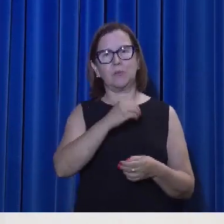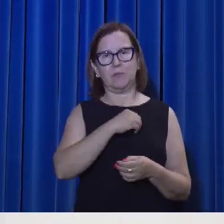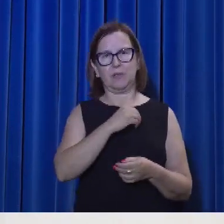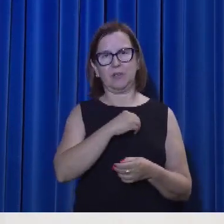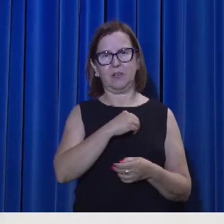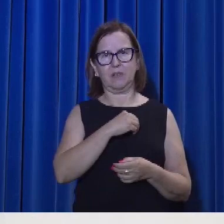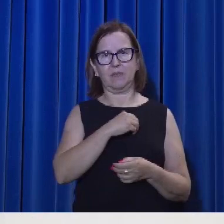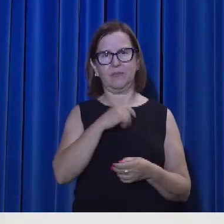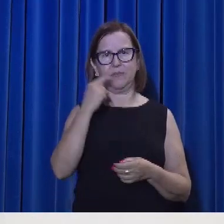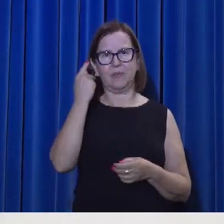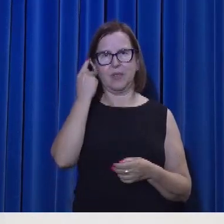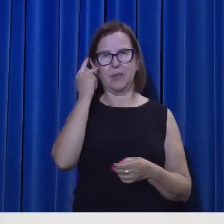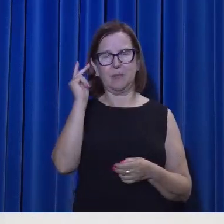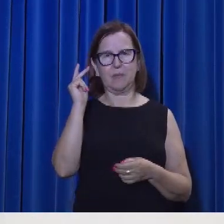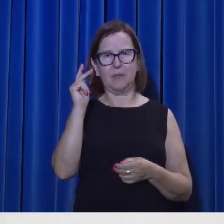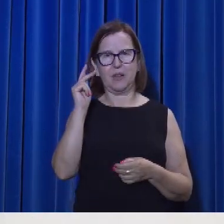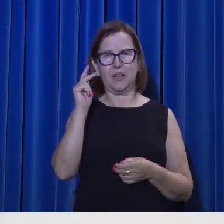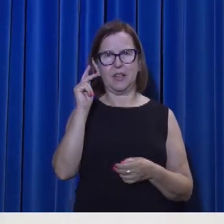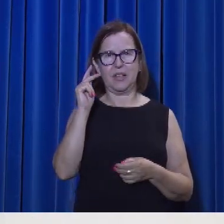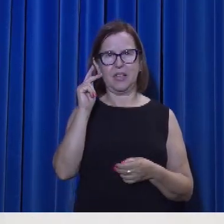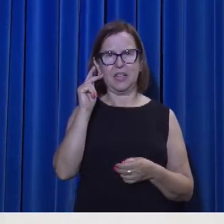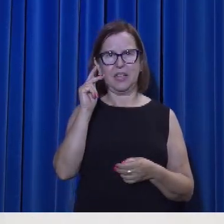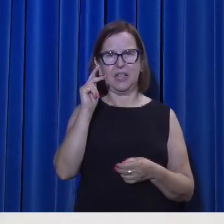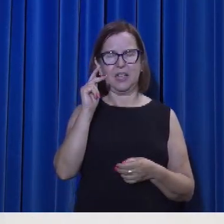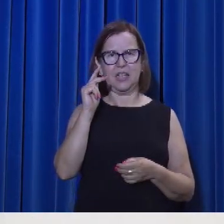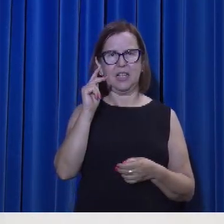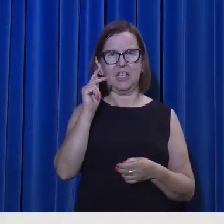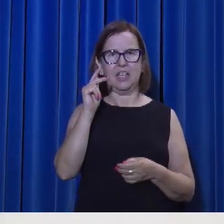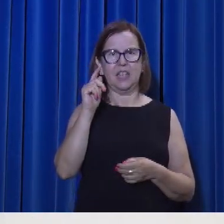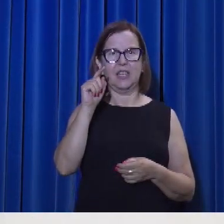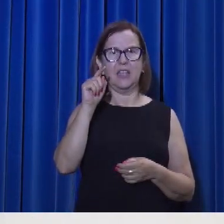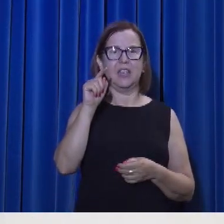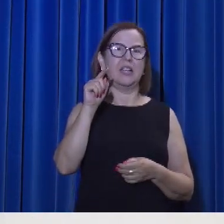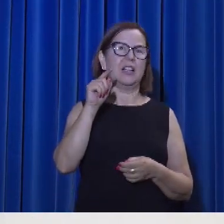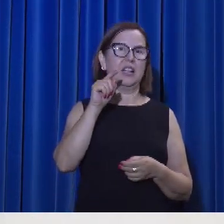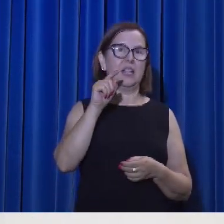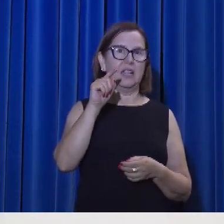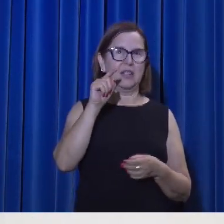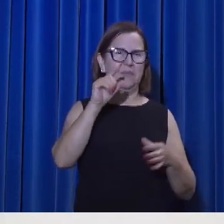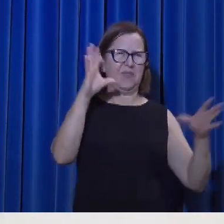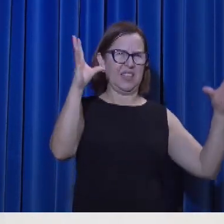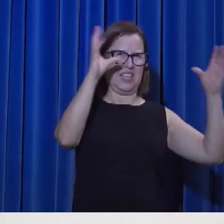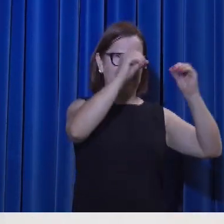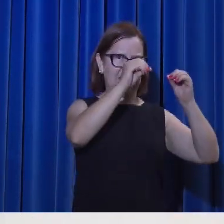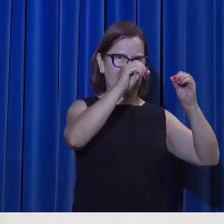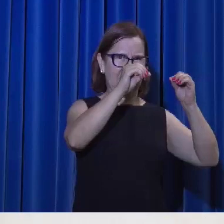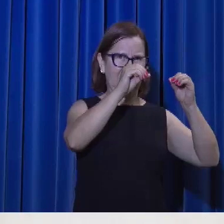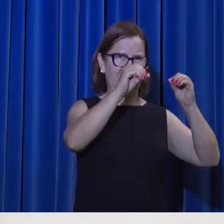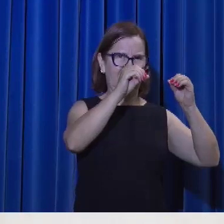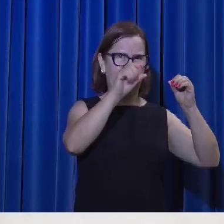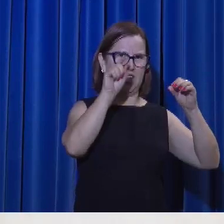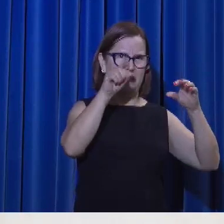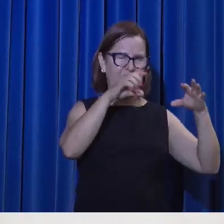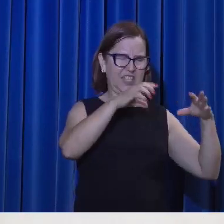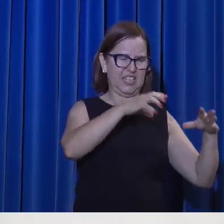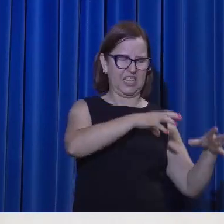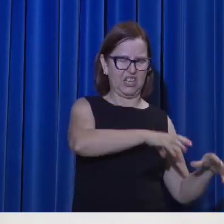Para tirar você da treva de não conseguir enxergá-lo com a glória que Ele é?